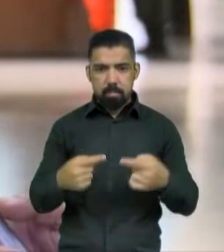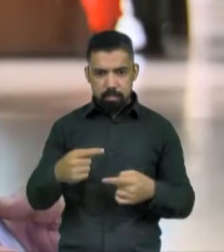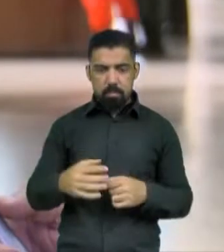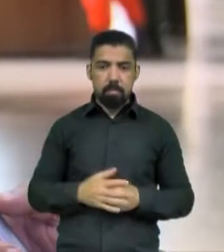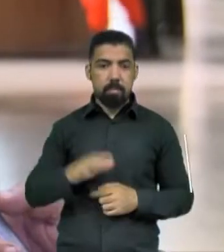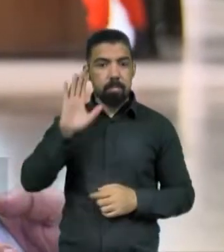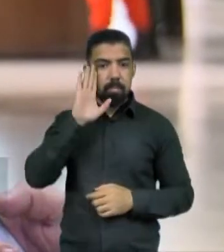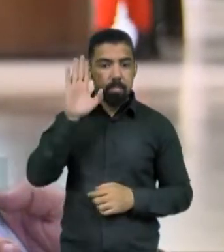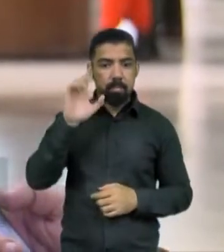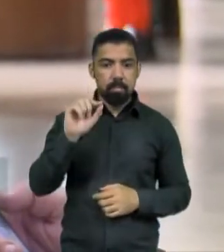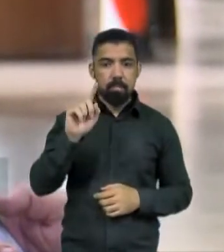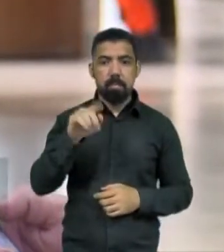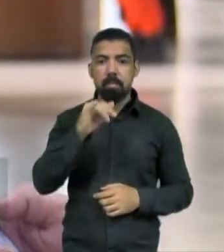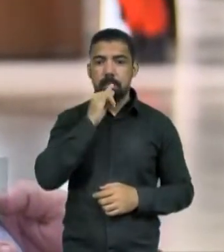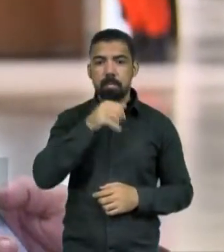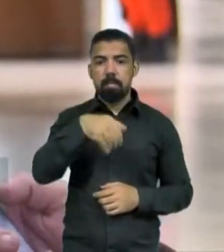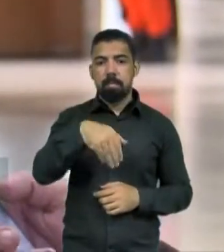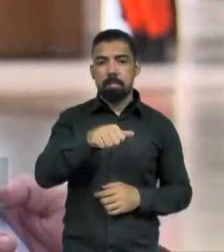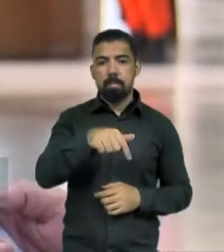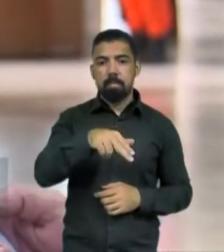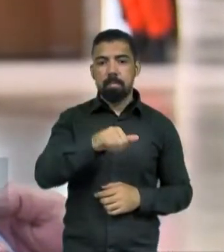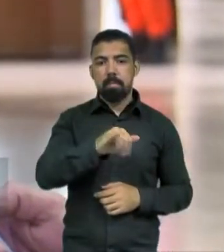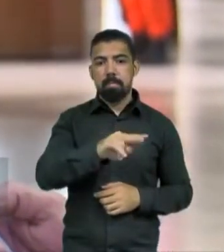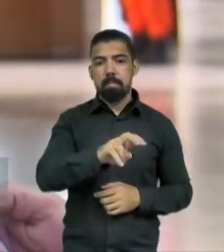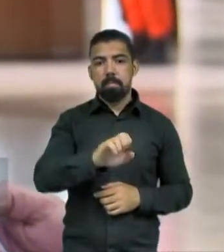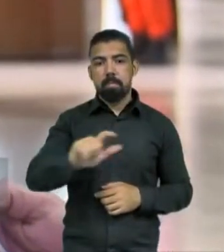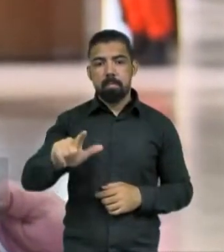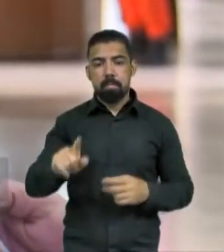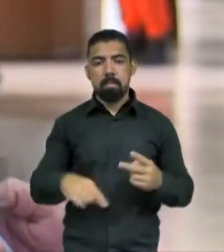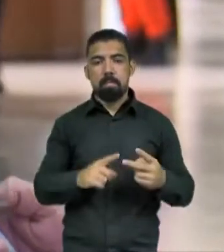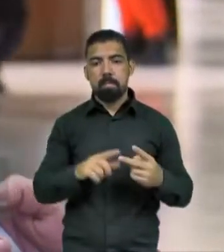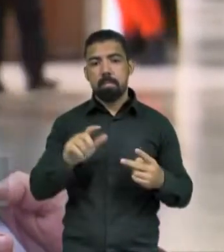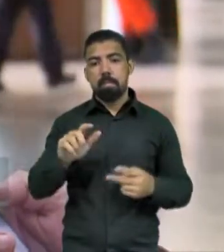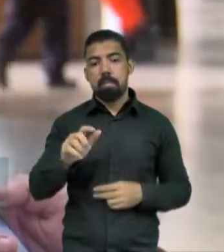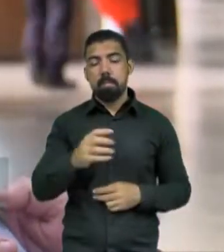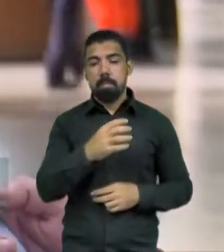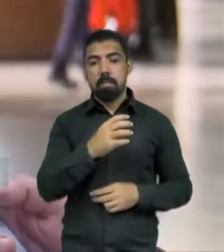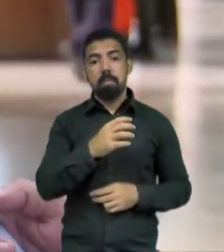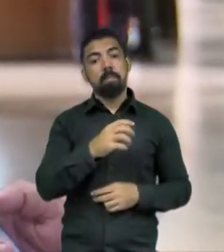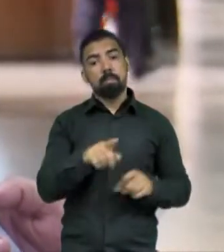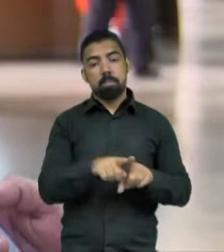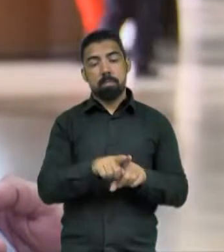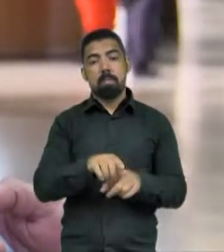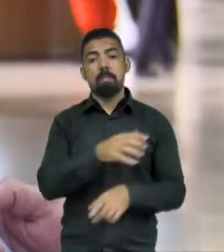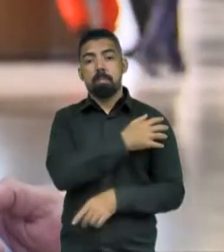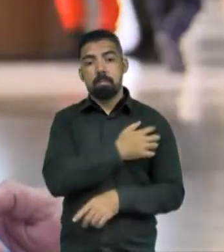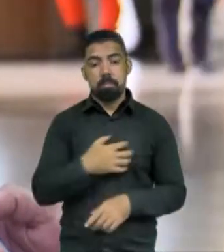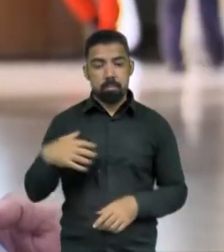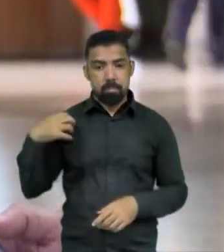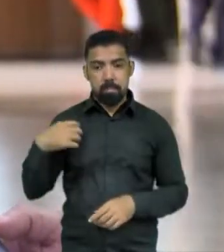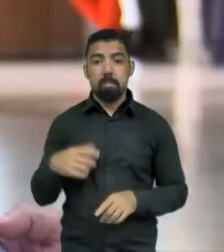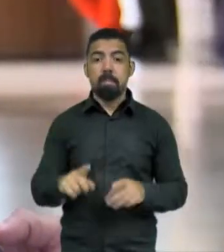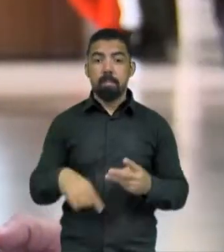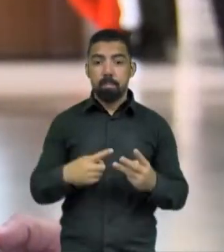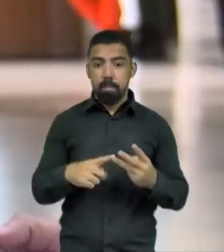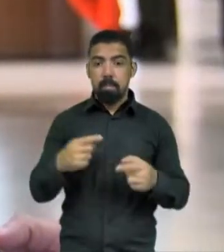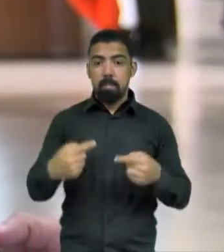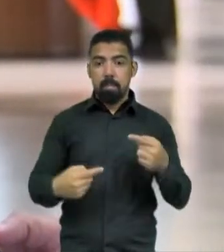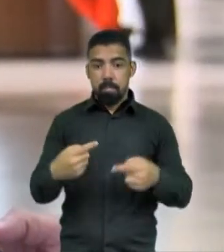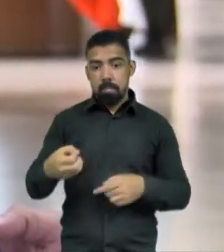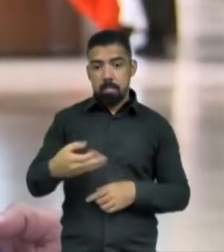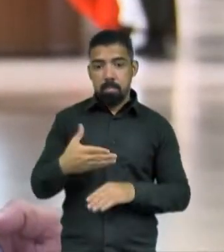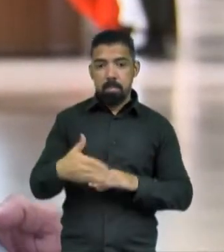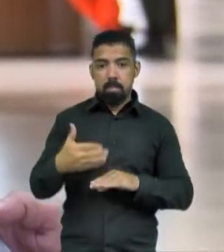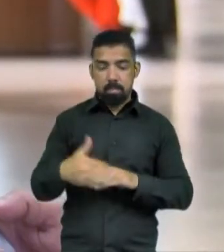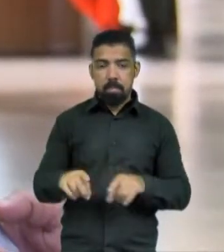principalmente Maquiavel, Aristóteles. Vamos também trabalhar com modernos, políticos modernos, cientistas políticos modernos, mas